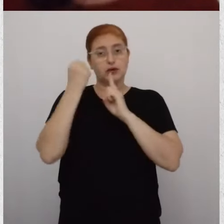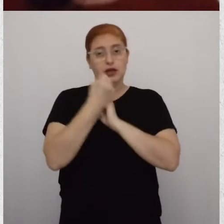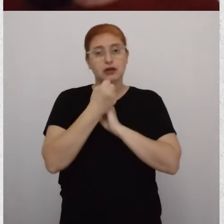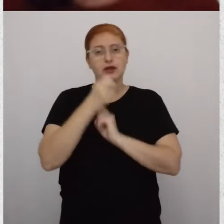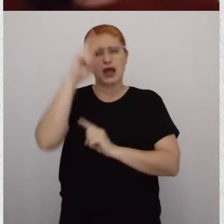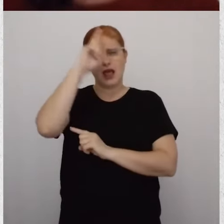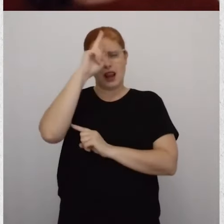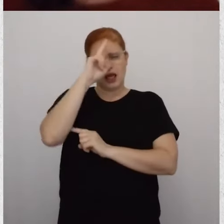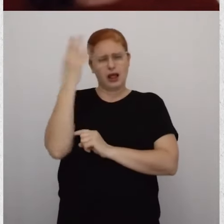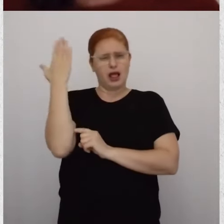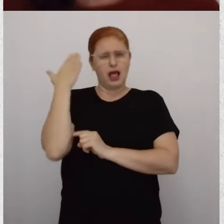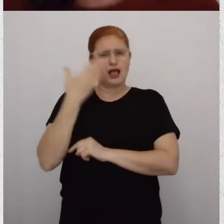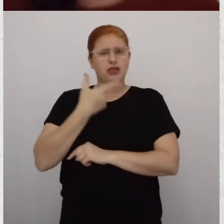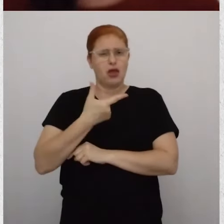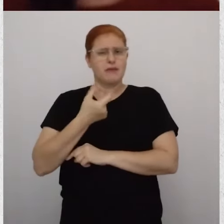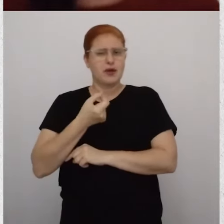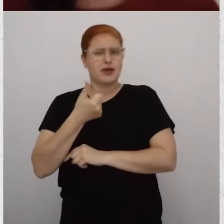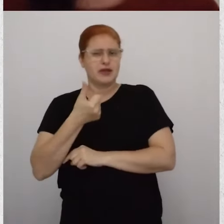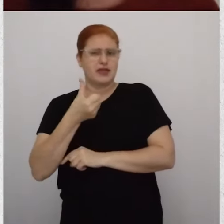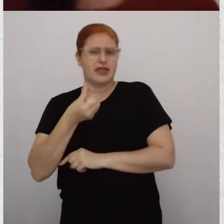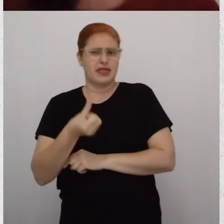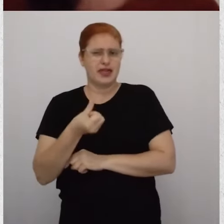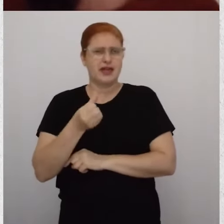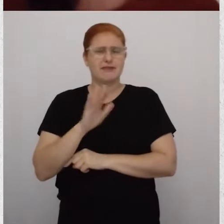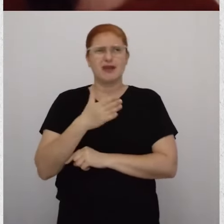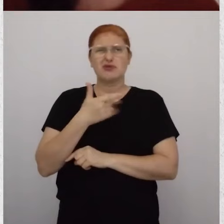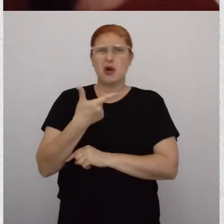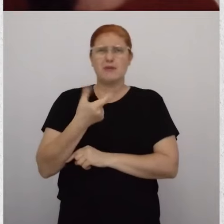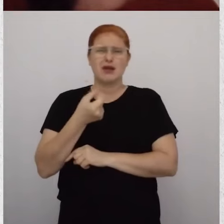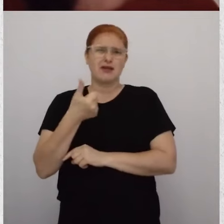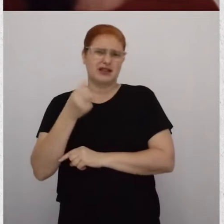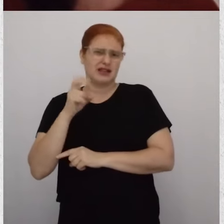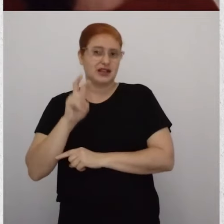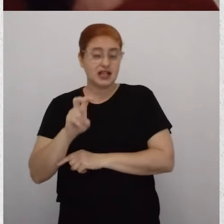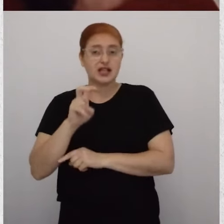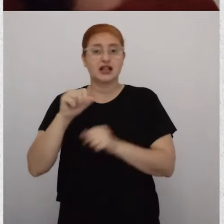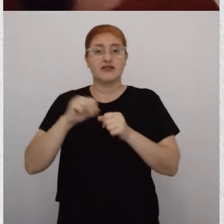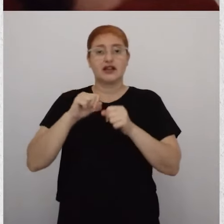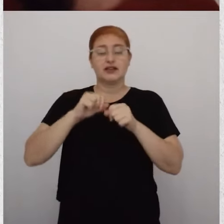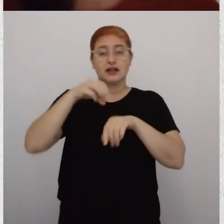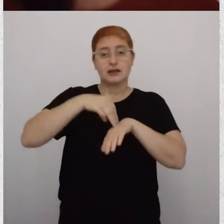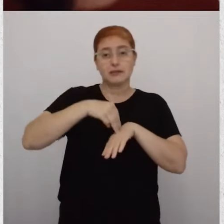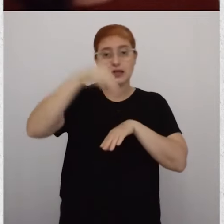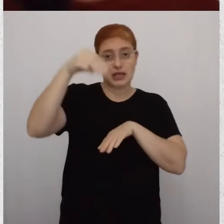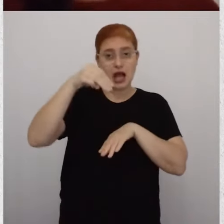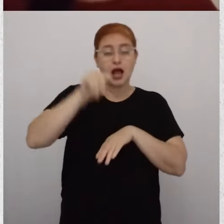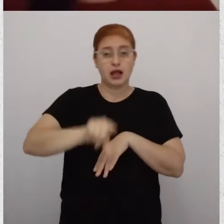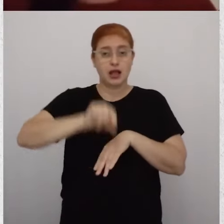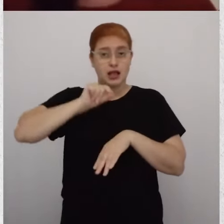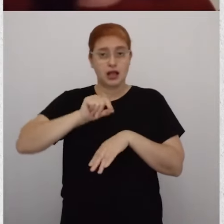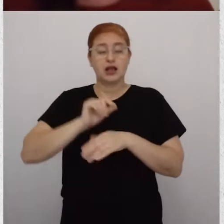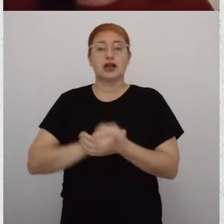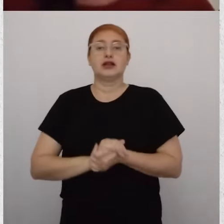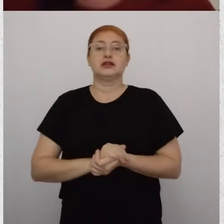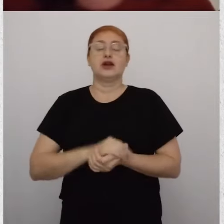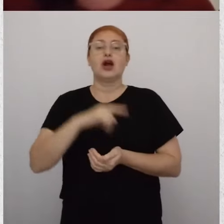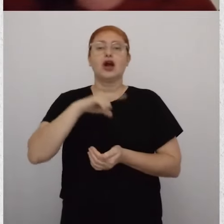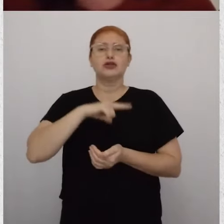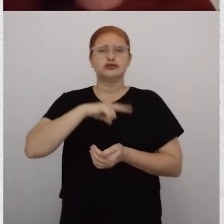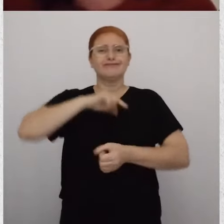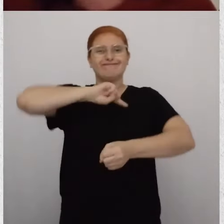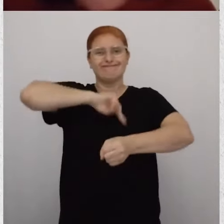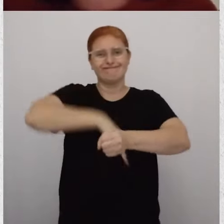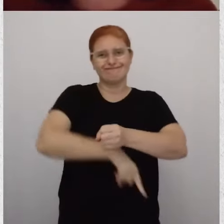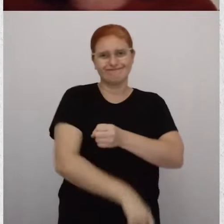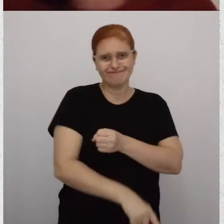época, 2016, 2015, quando eu fiz a seleção do mestrado, a gente já estava, né, em meio a essa profunda